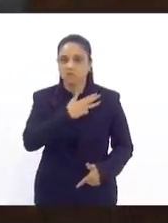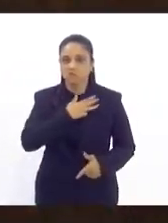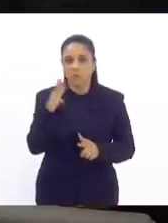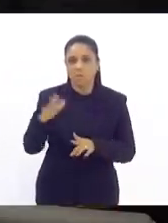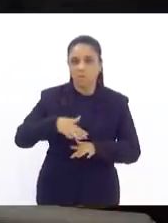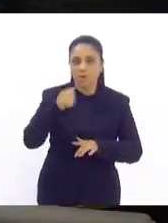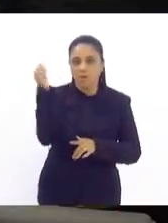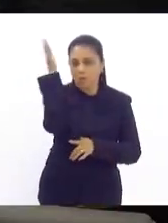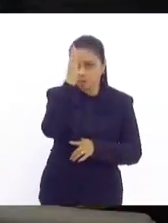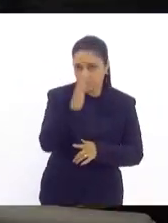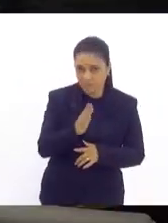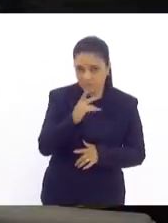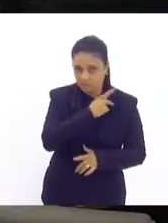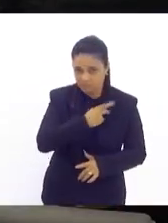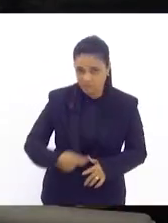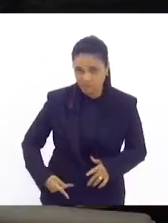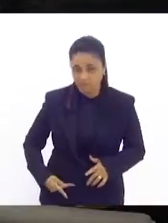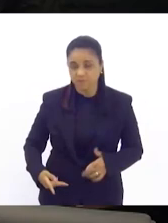país